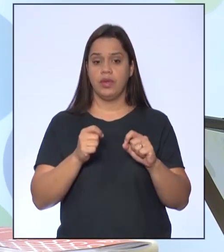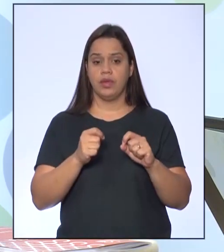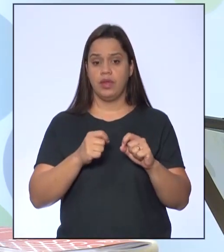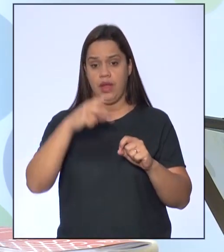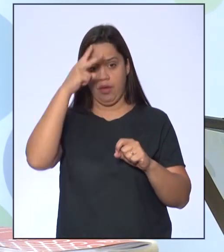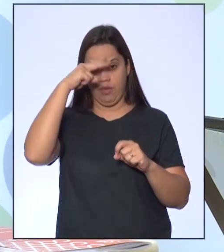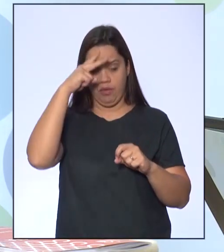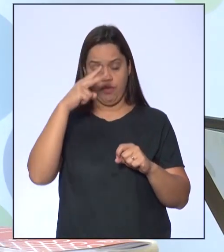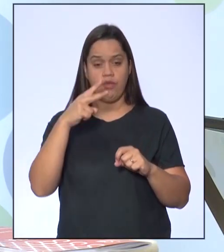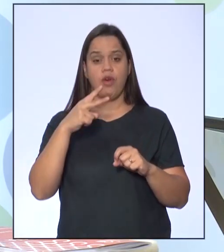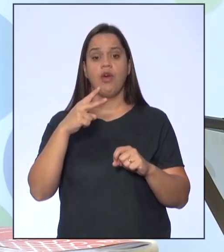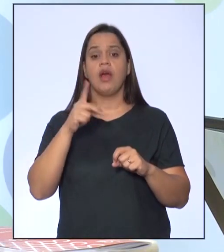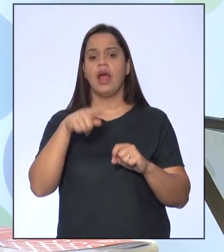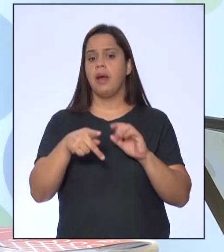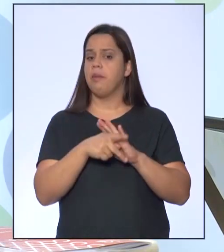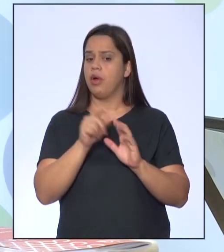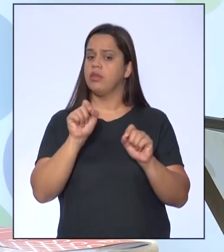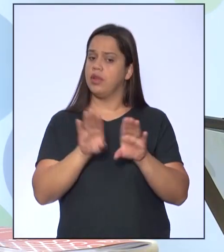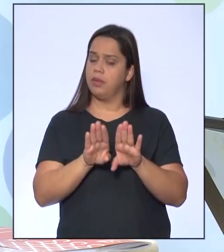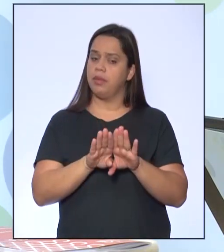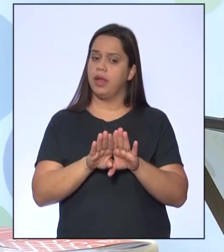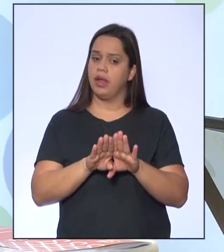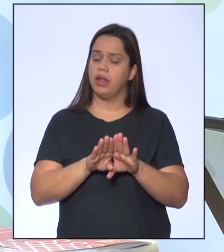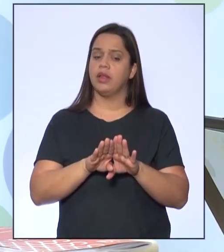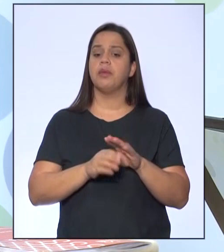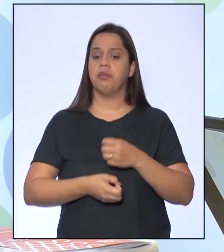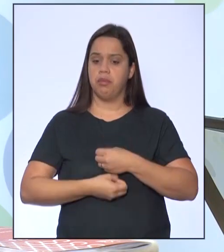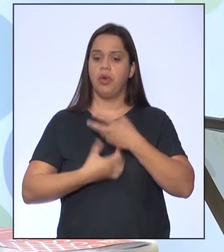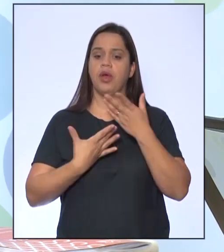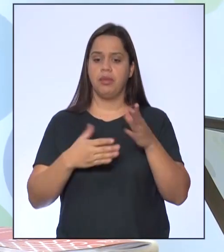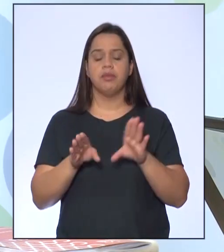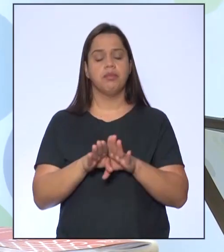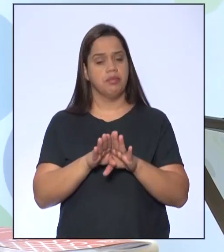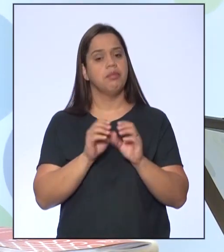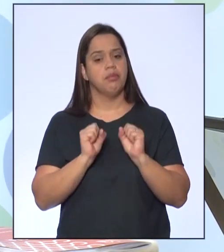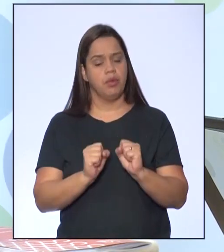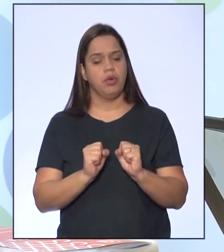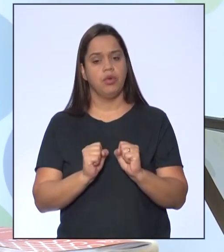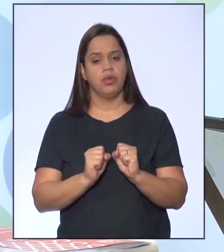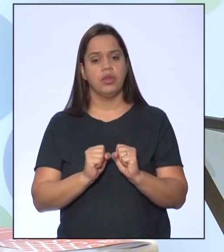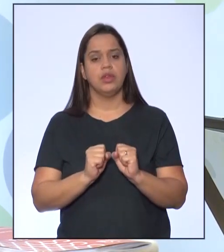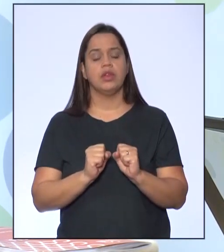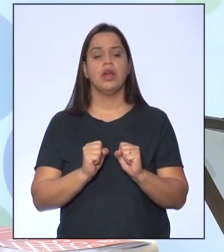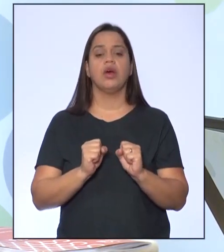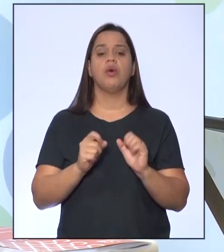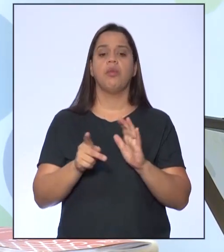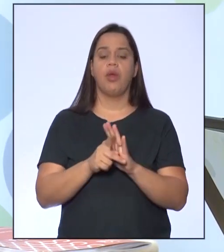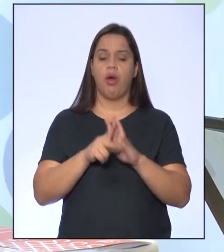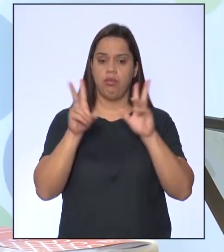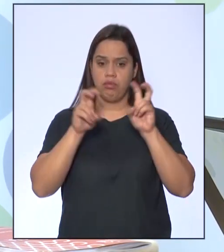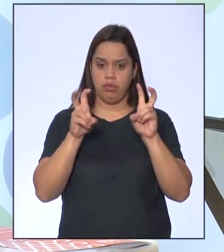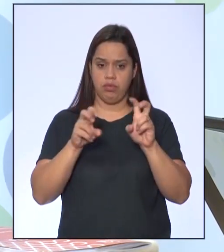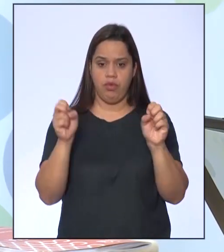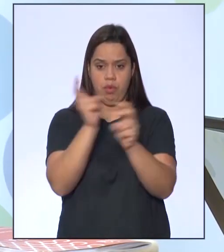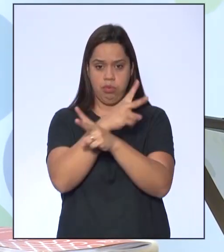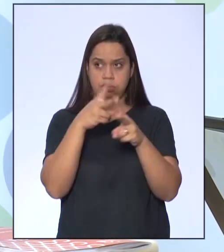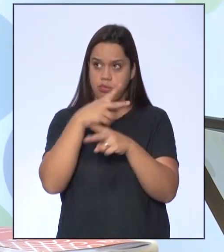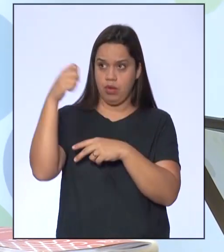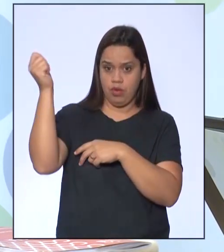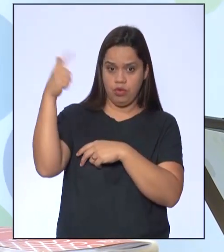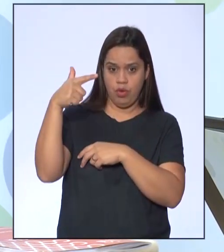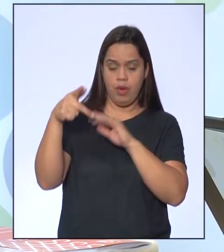posso fazer a fábula em forma de poema, ok? Essa fábula do vento e o sol é uma fábula em formato